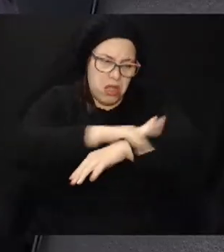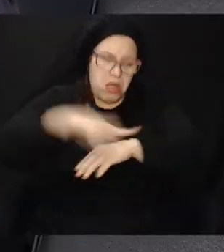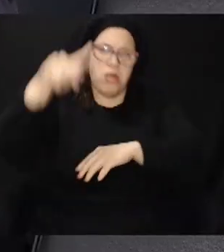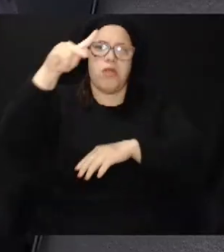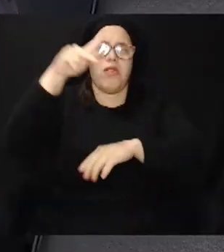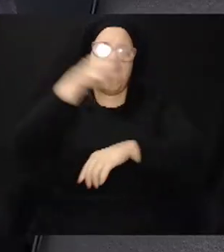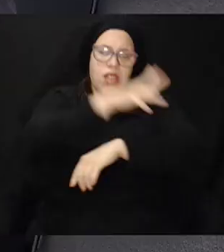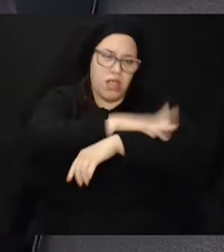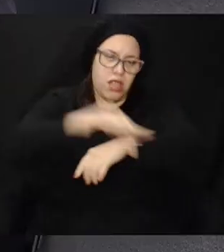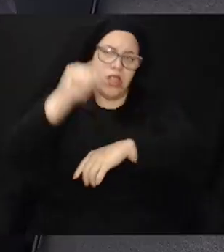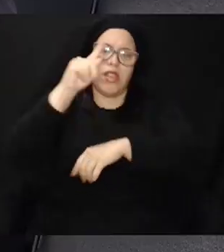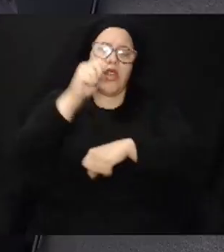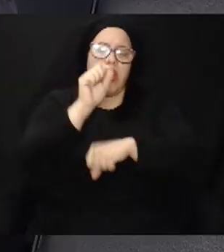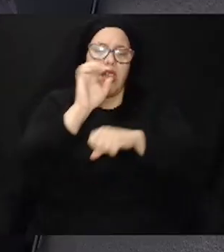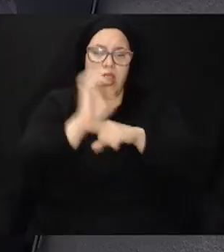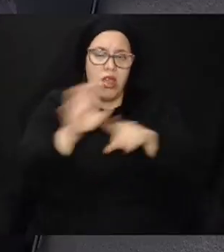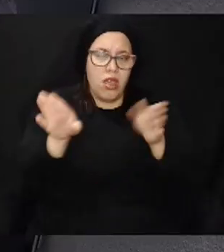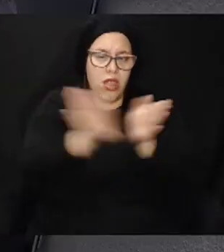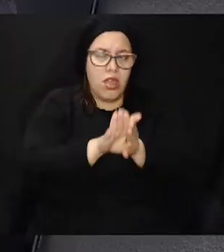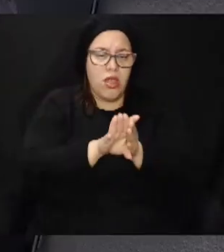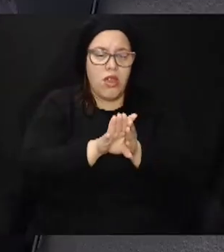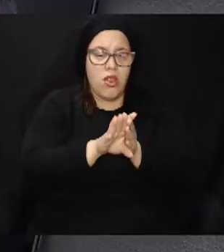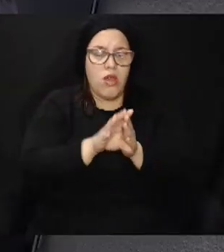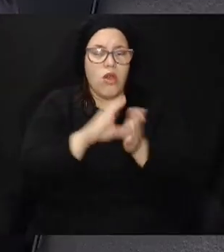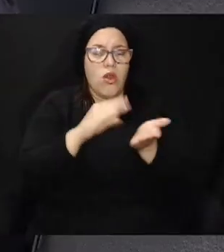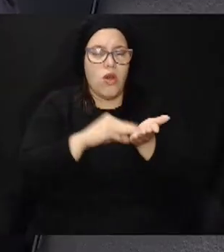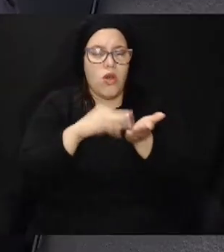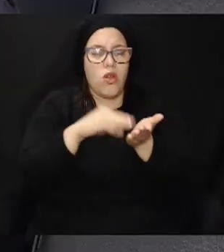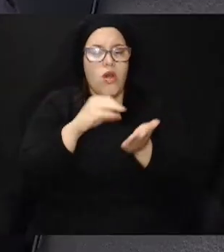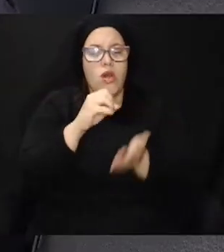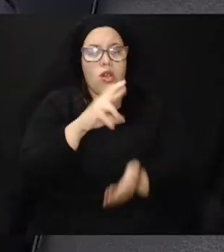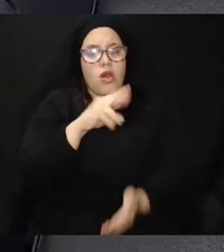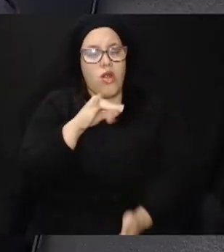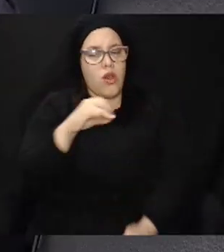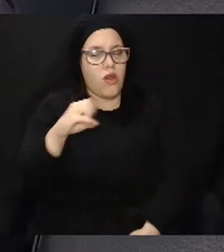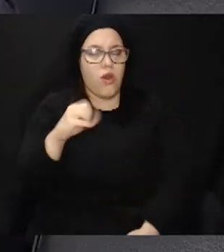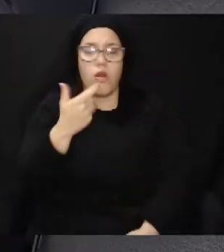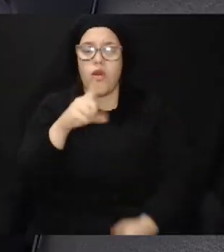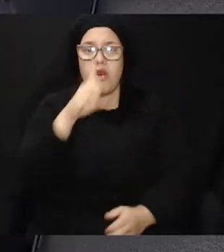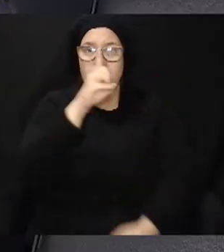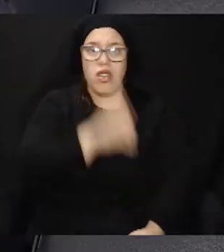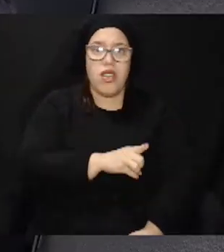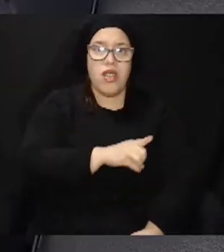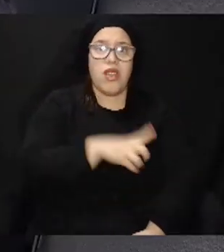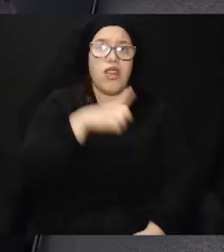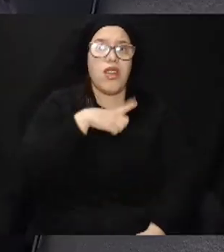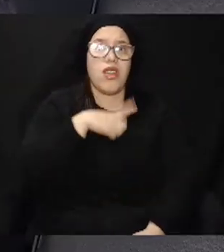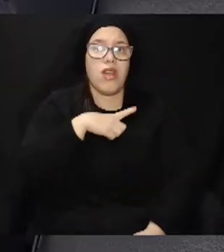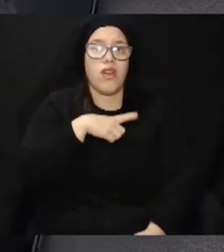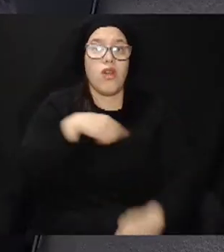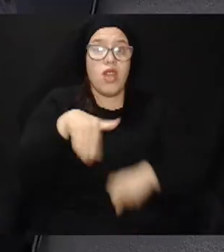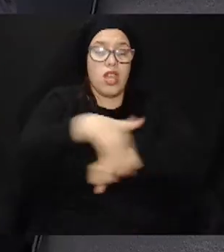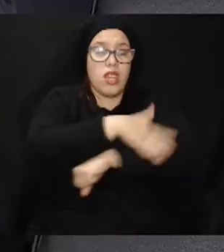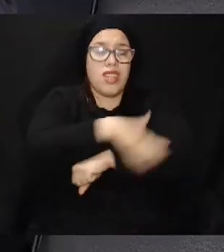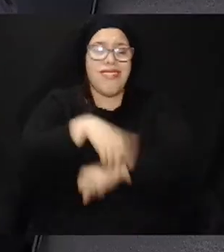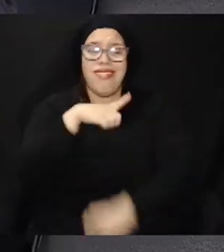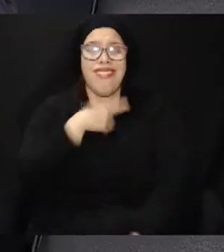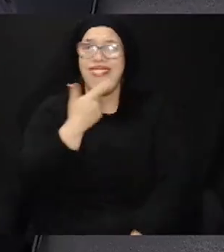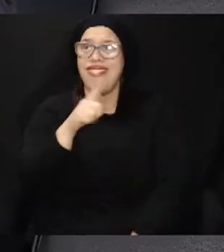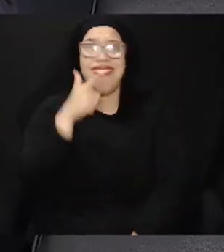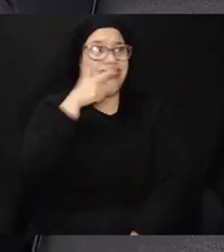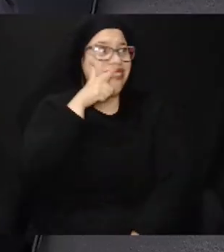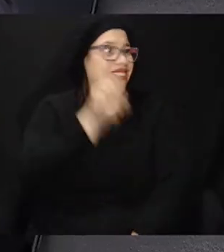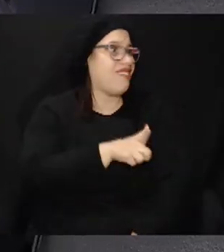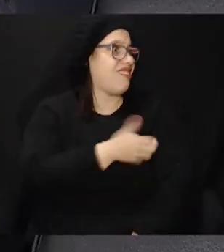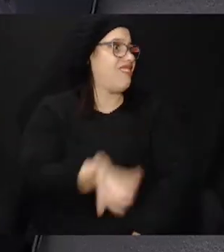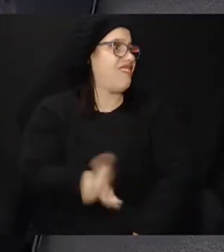o Estado a chegar com o correio, porque muitas pessoas dessas, elas não têm direito nem de declarar endereço, elas não conseguem declarar, elas não